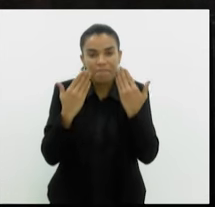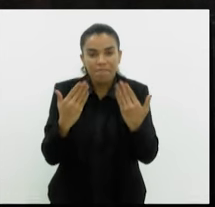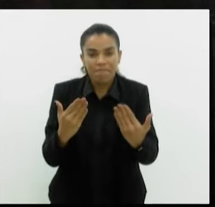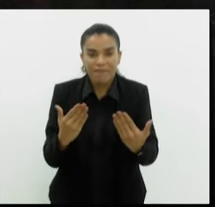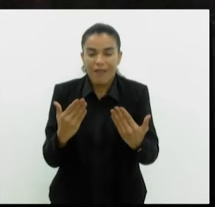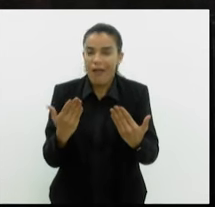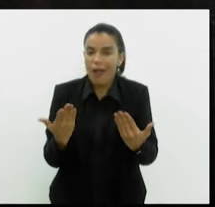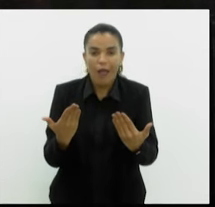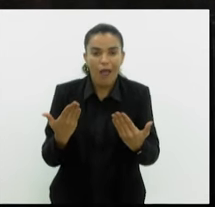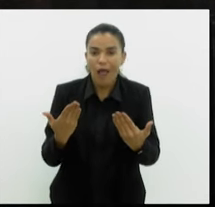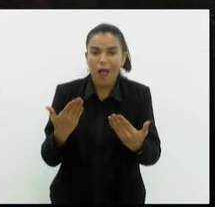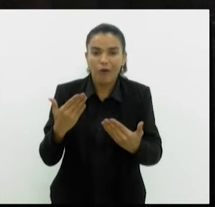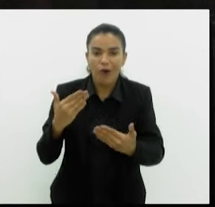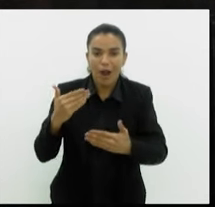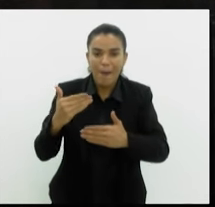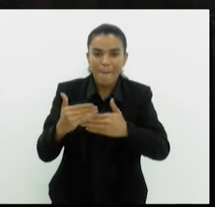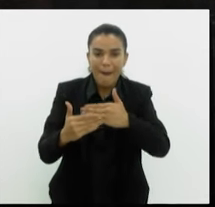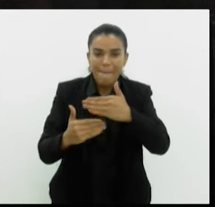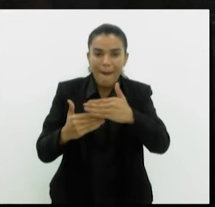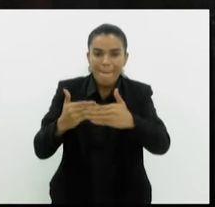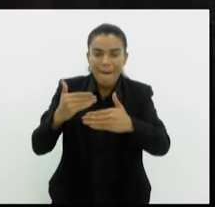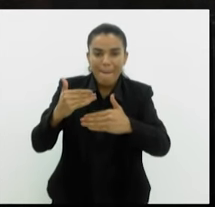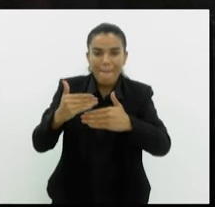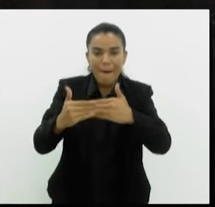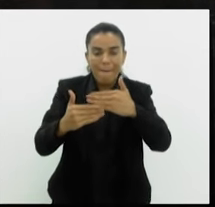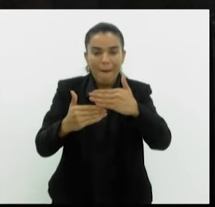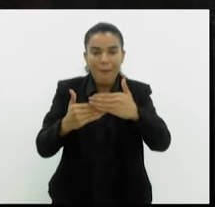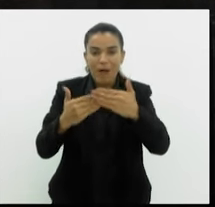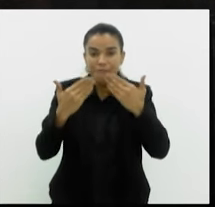a caminho do cadafalso.